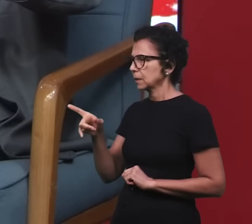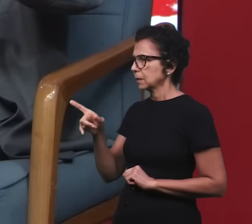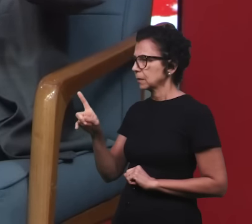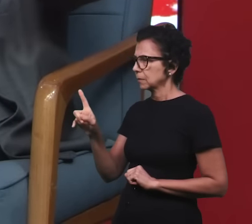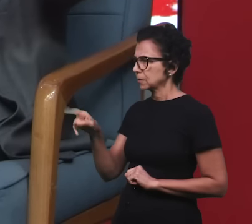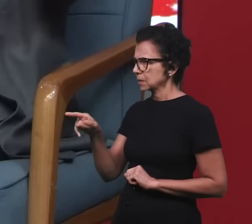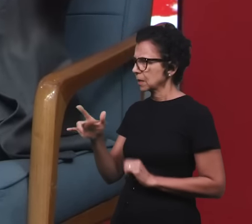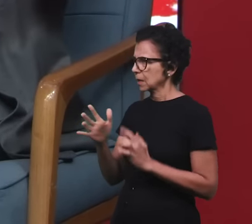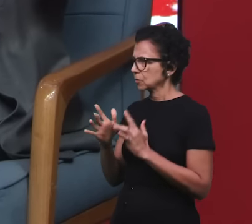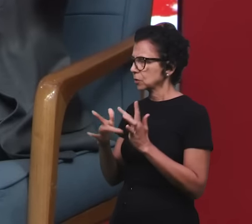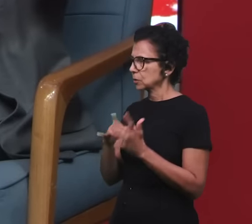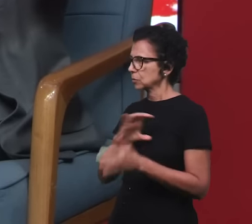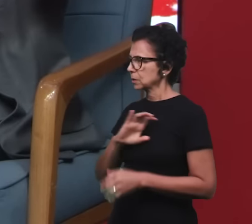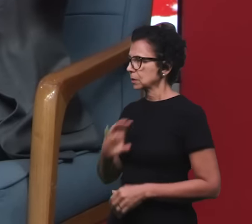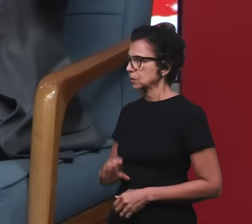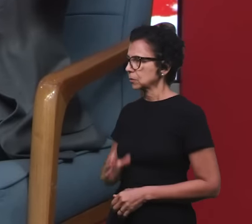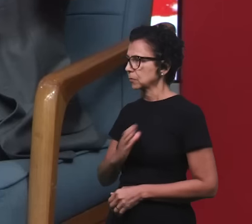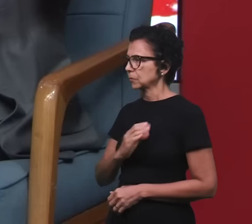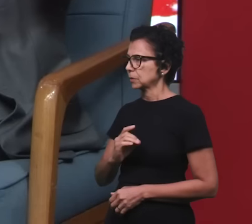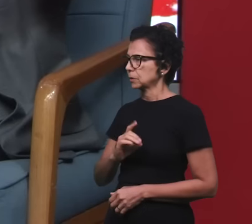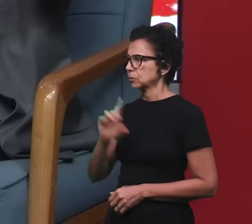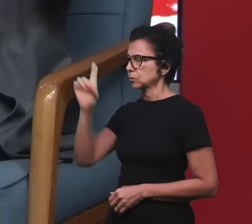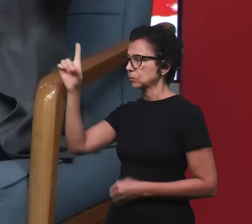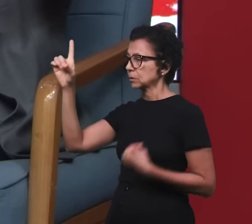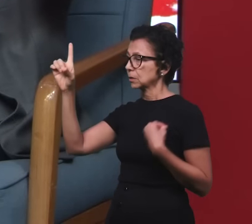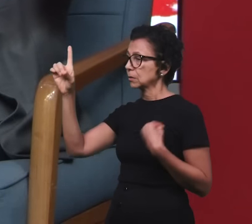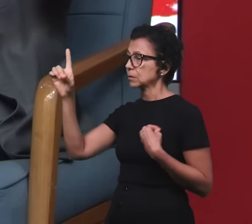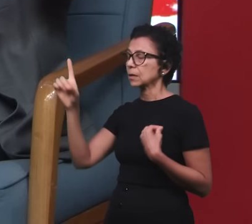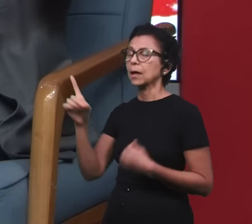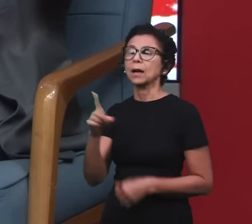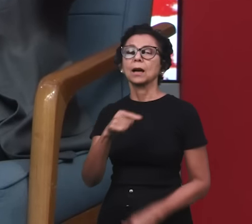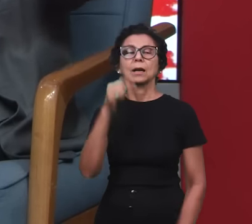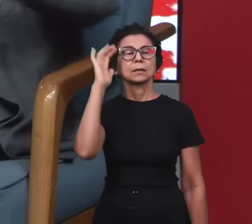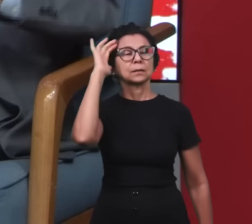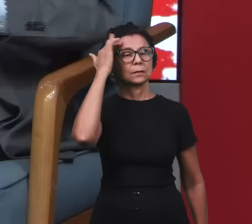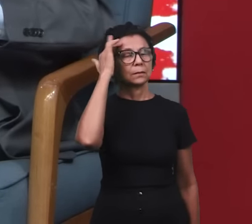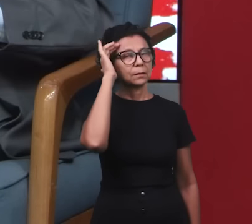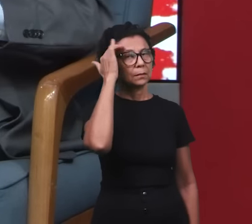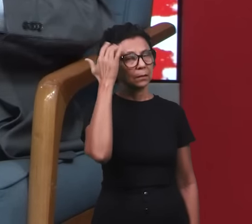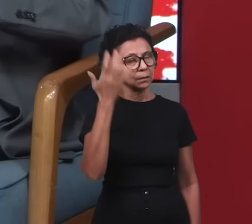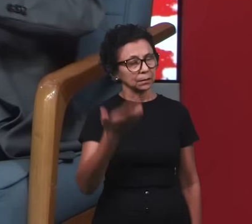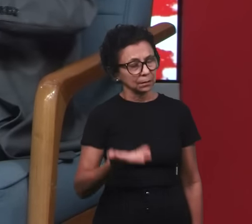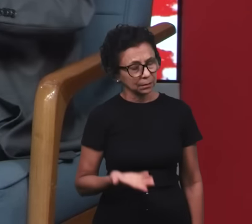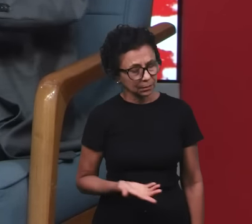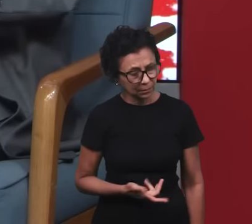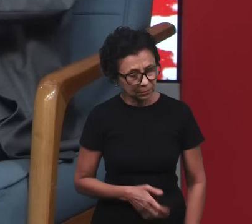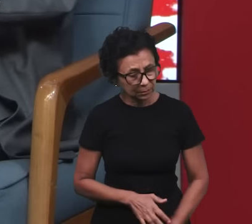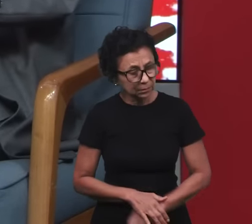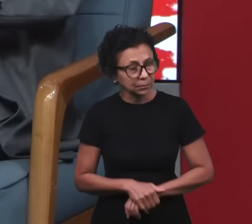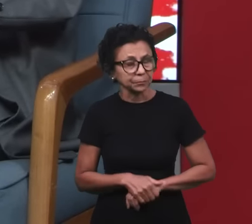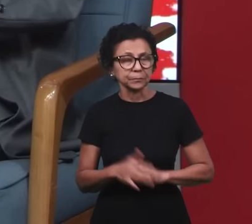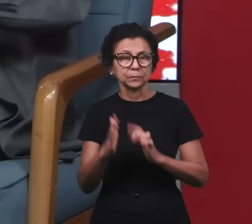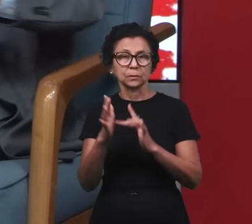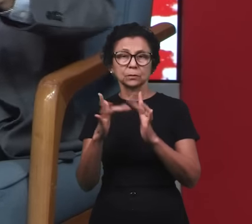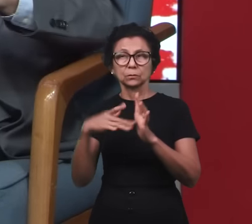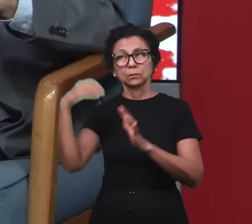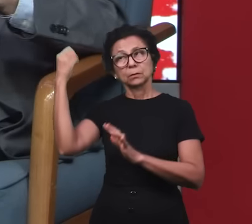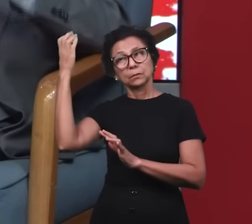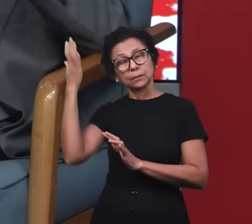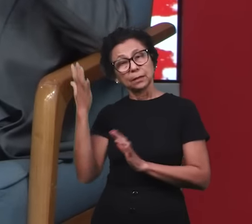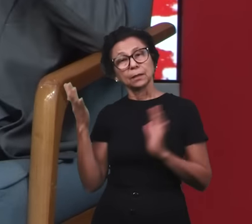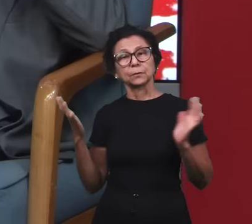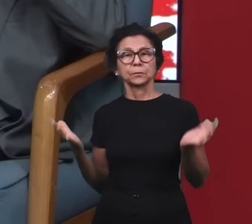Pedro, você alcançou a revelação. Então essa é a base da igreja. Jesus é a revelação. É